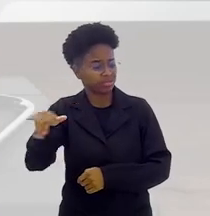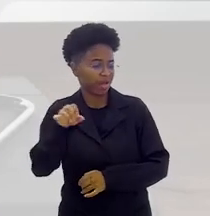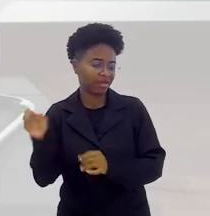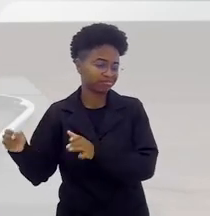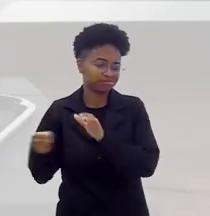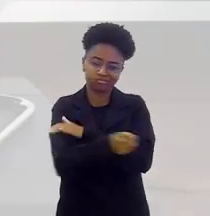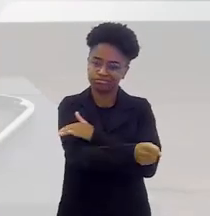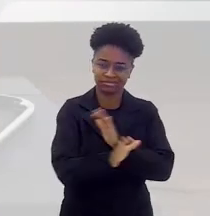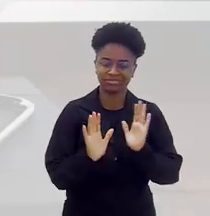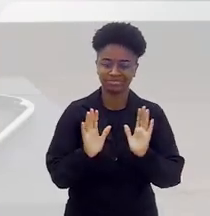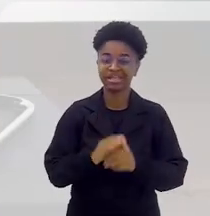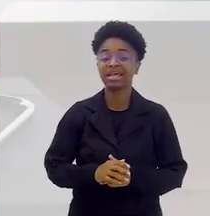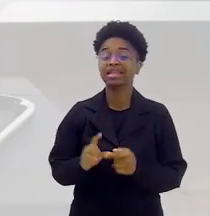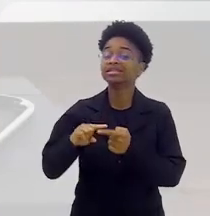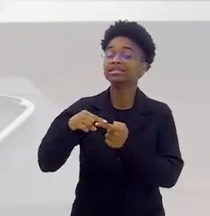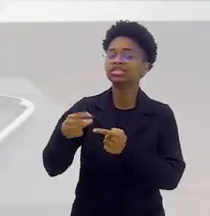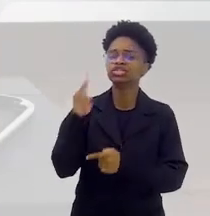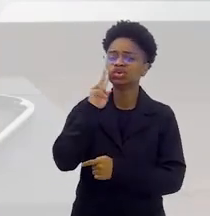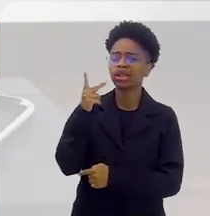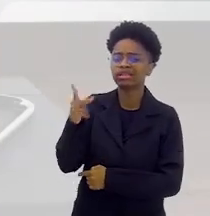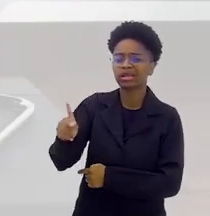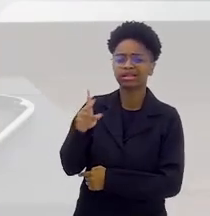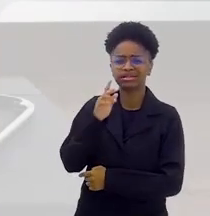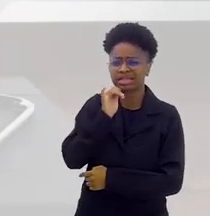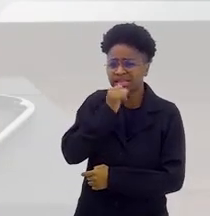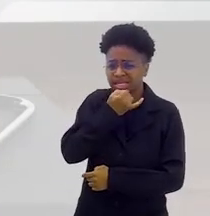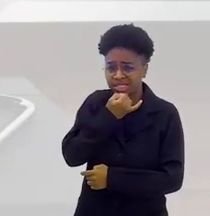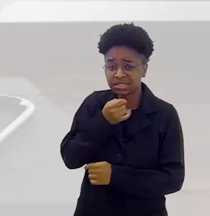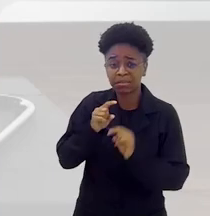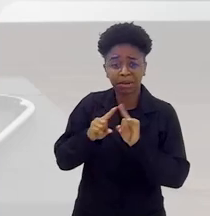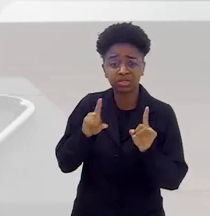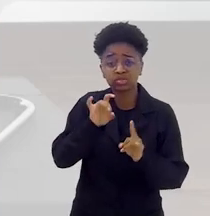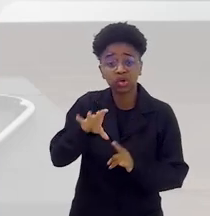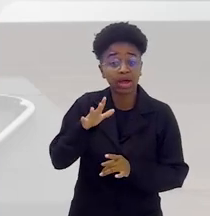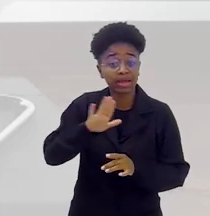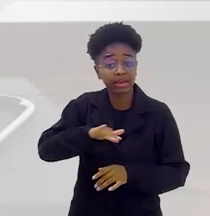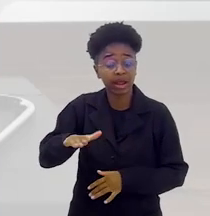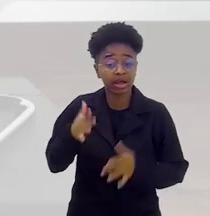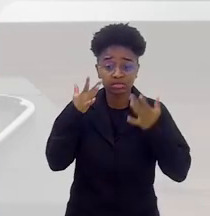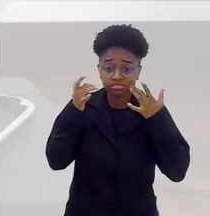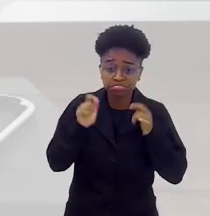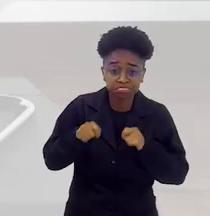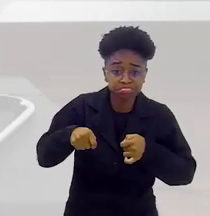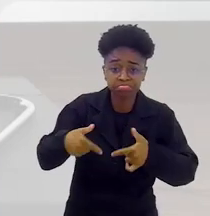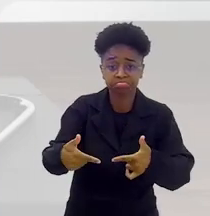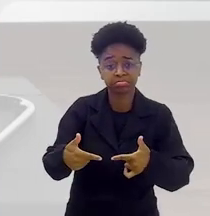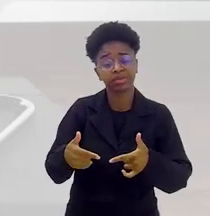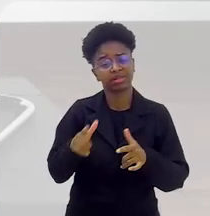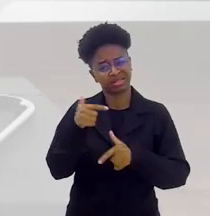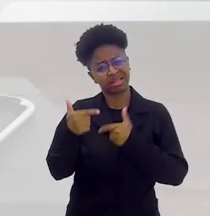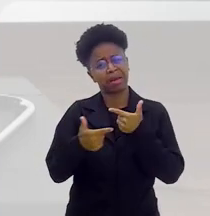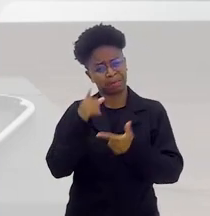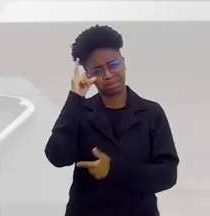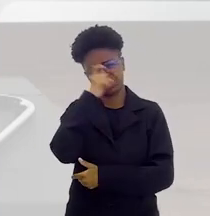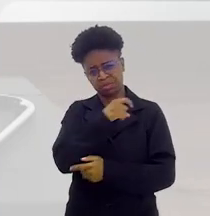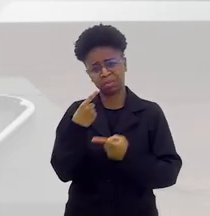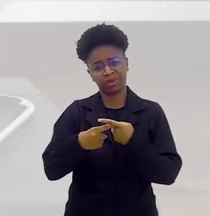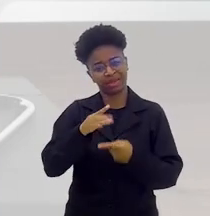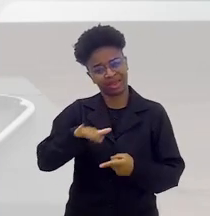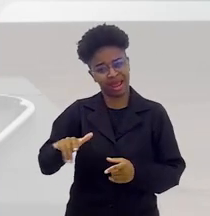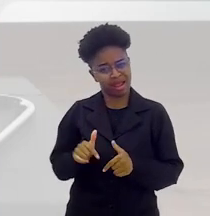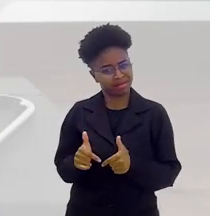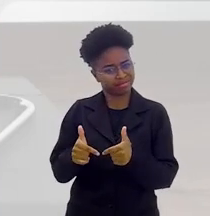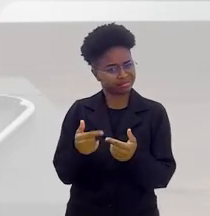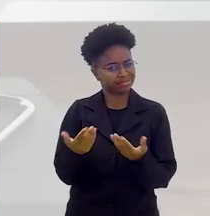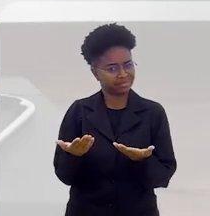São Tarcísio, vamos lá. Aí foi, mas a história dele é muito triste, né? E só as crianças que encenaram. E foi um trabalho danado para botar